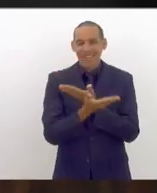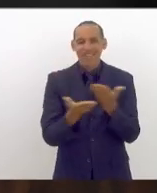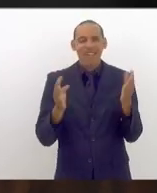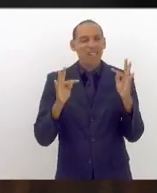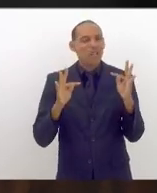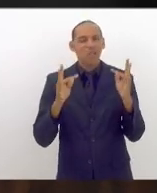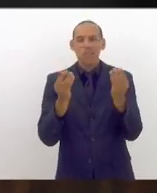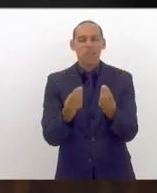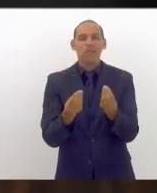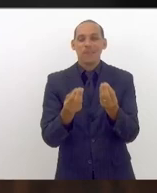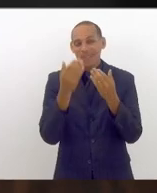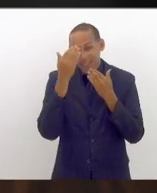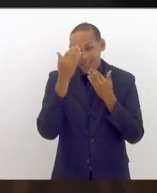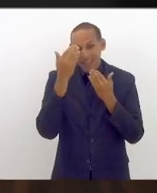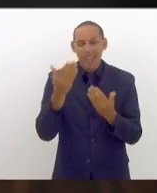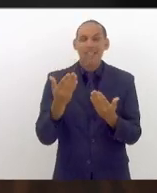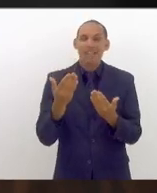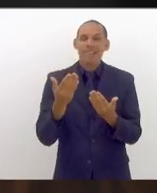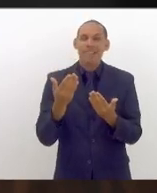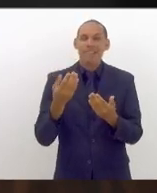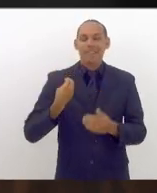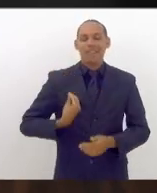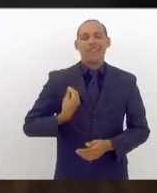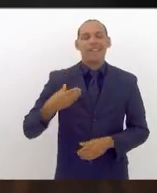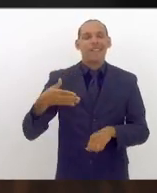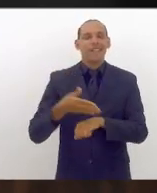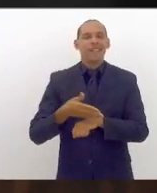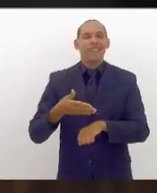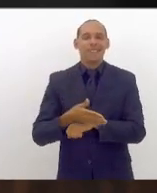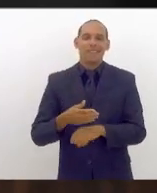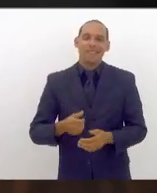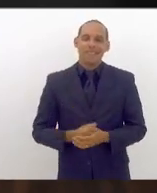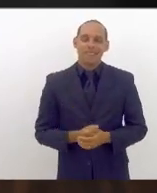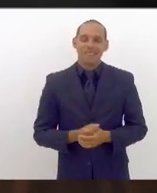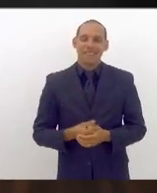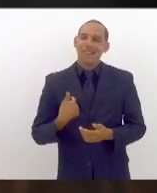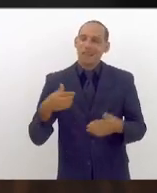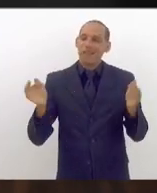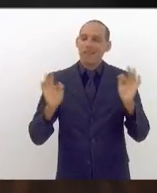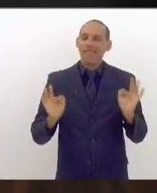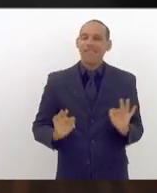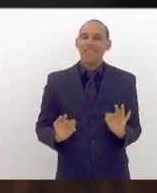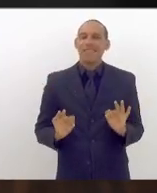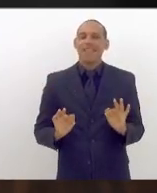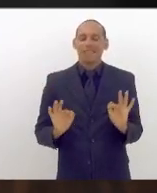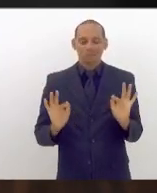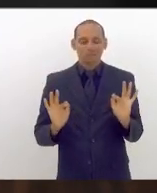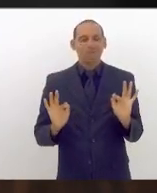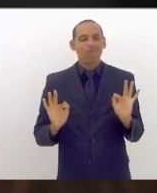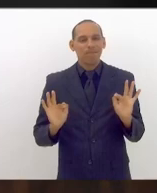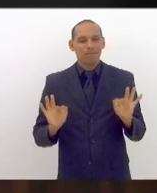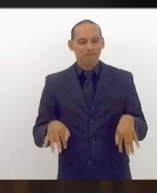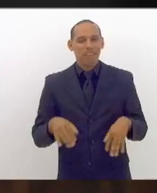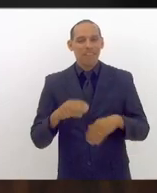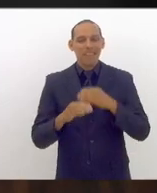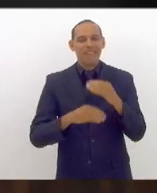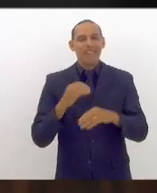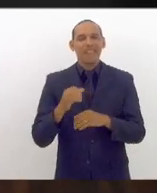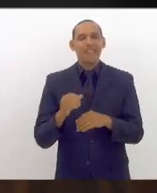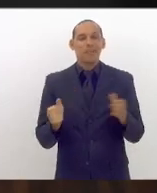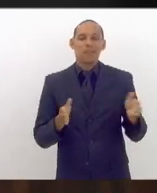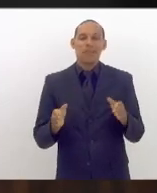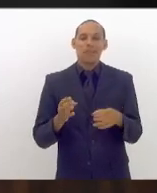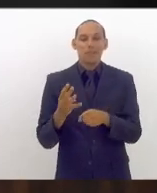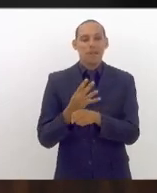todos vocês obrigado por estarem aqui hoje e fico muito feliz de estar encerrando esse ciclo de quatro anos